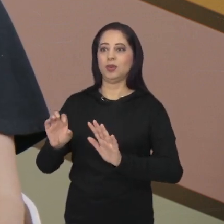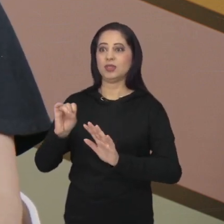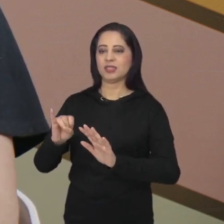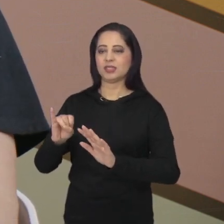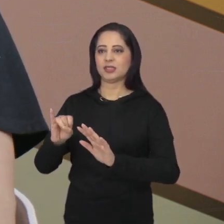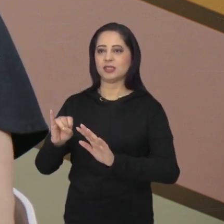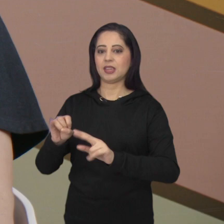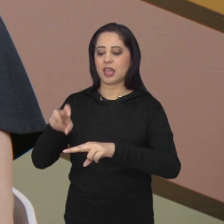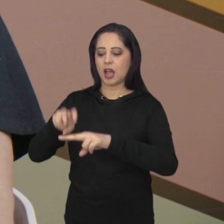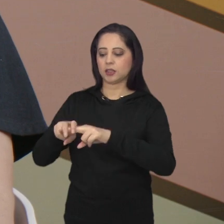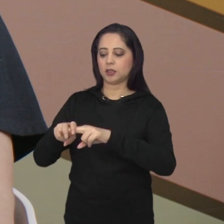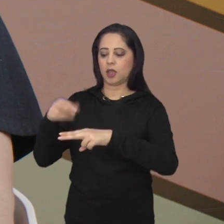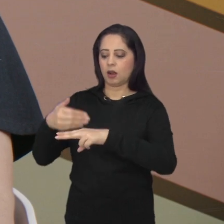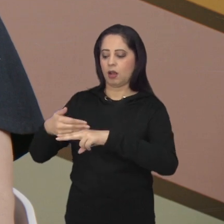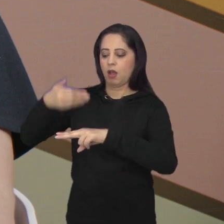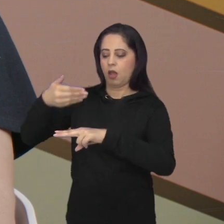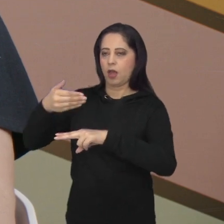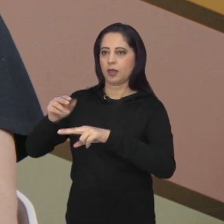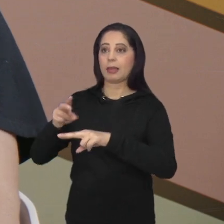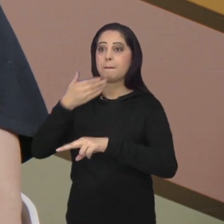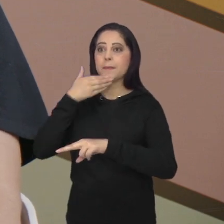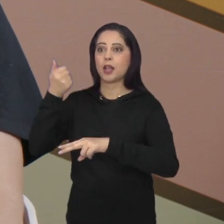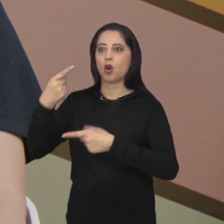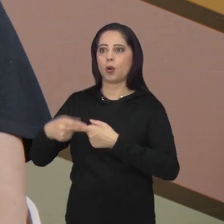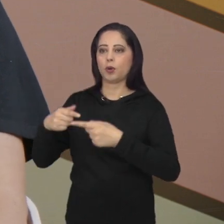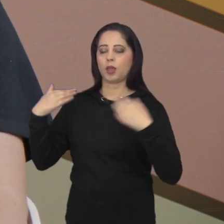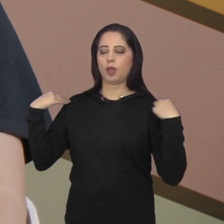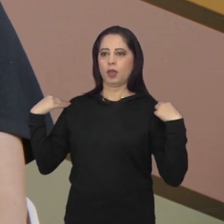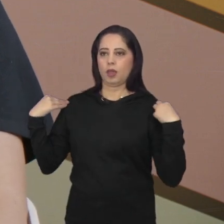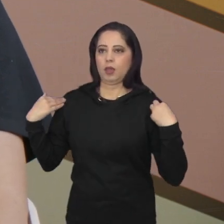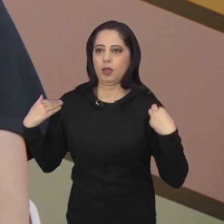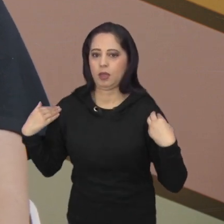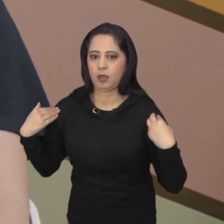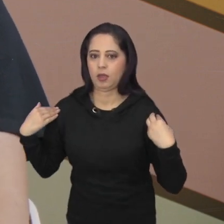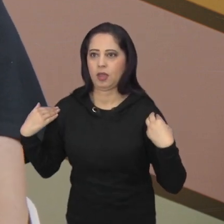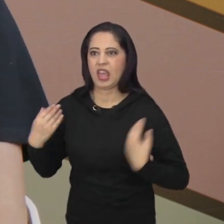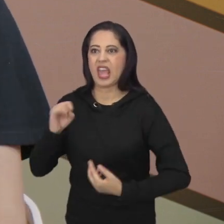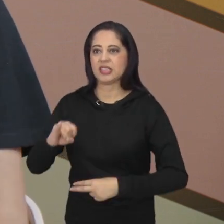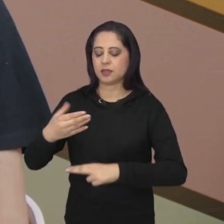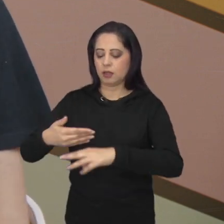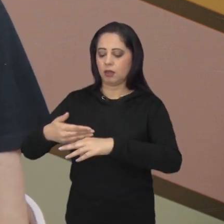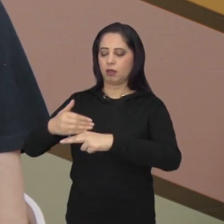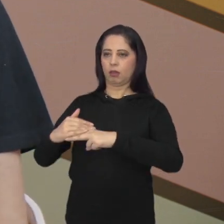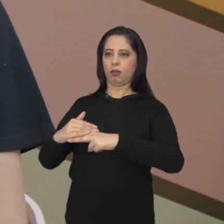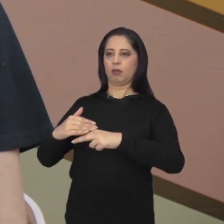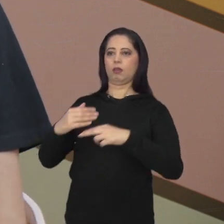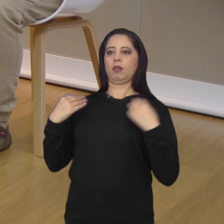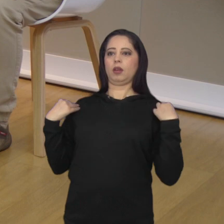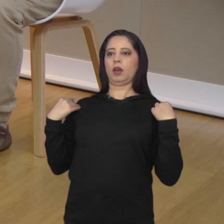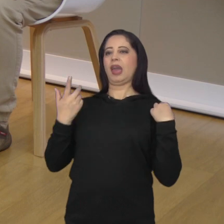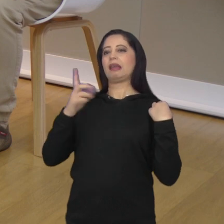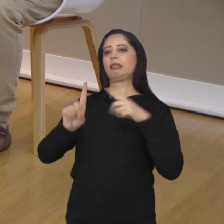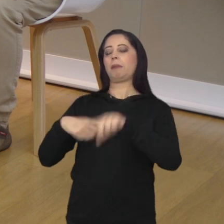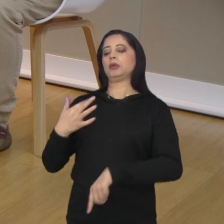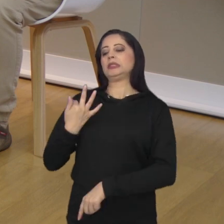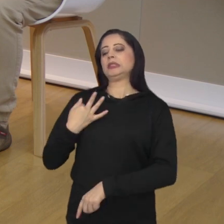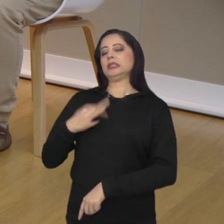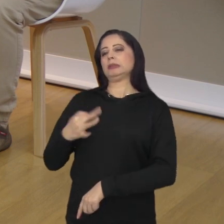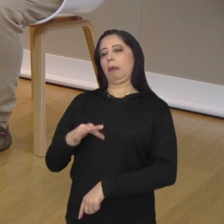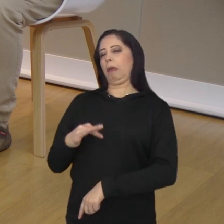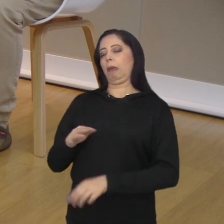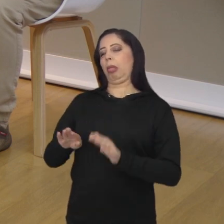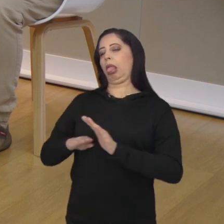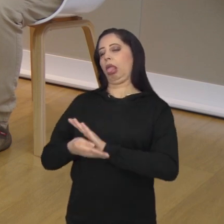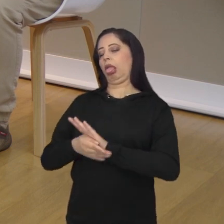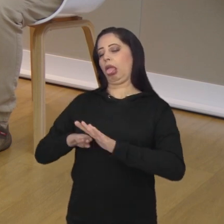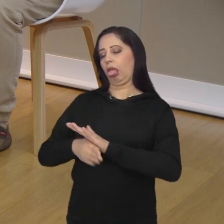uma cadeira muito inclinada, eu acabo fazendo um esforço maior aqui e isso vai incomodar com o tempo. Então um